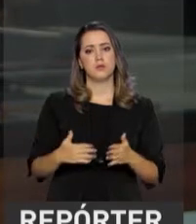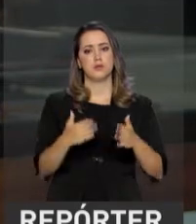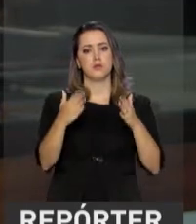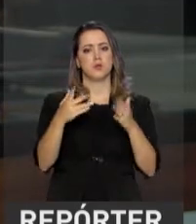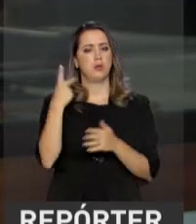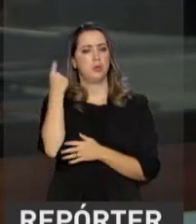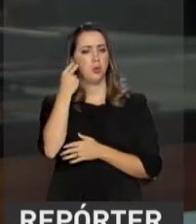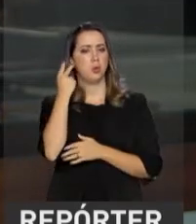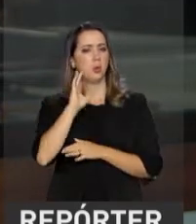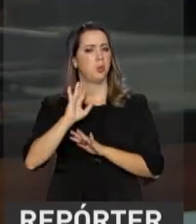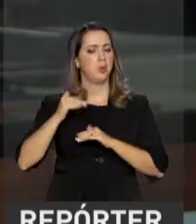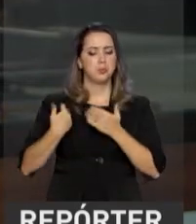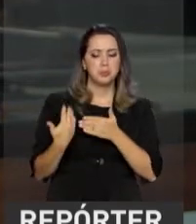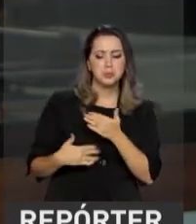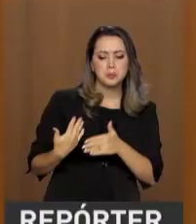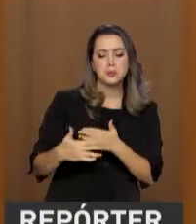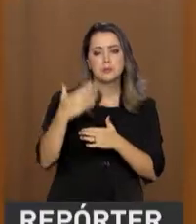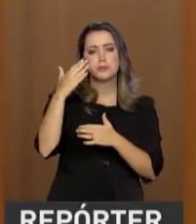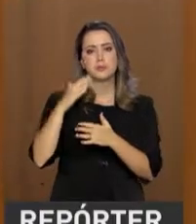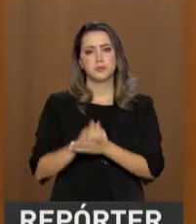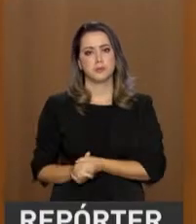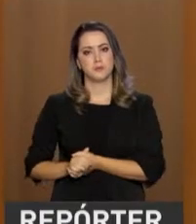do desenvolvimento.